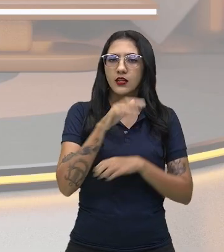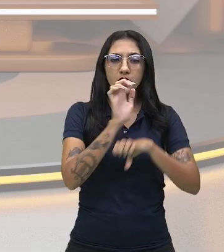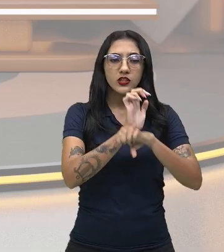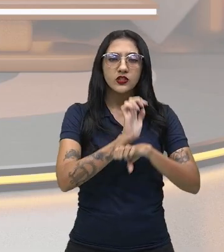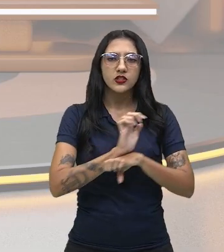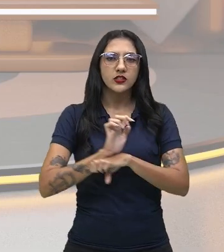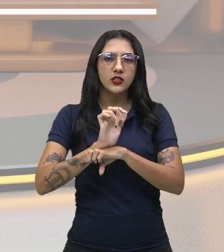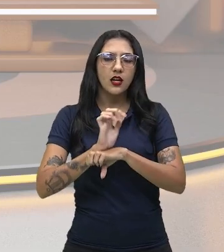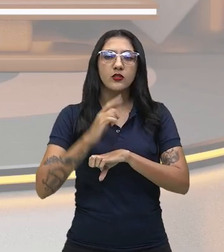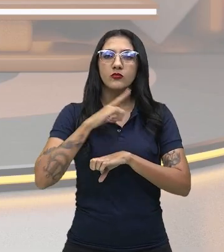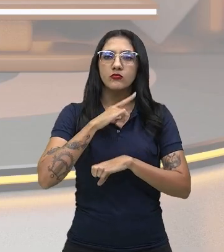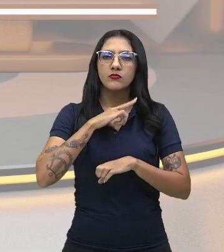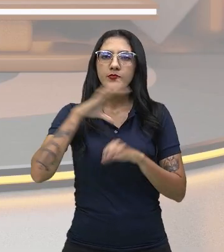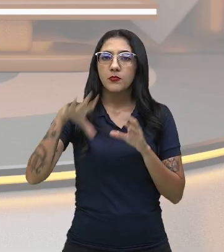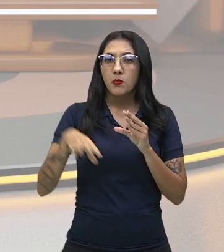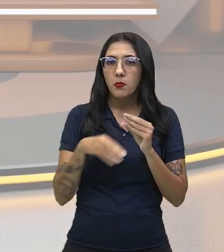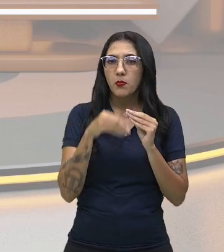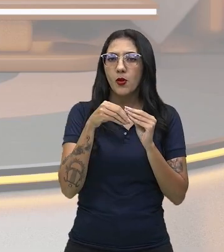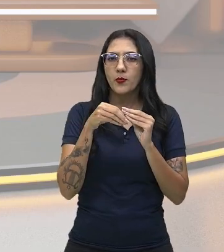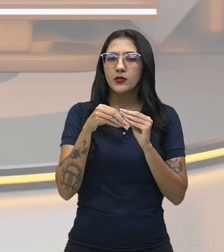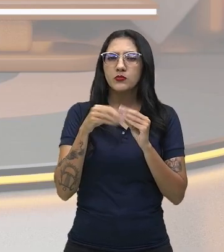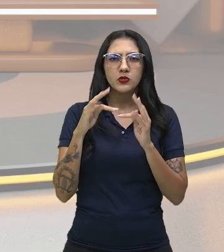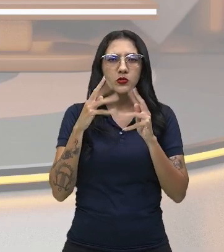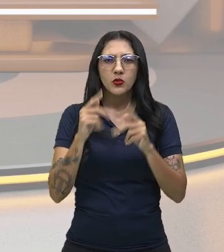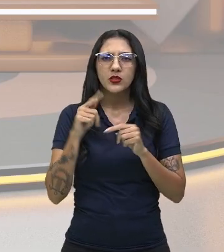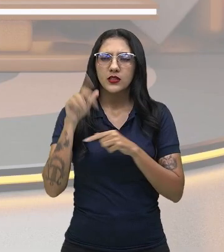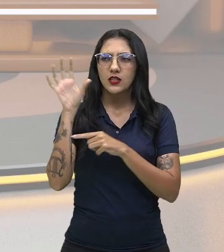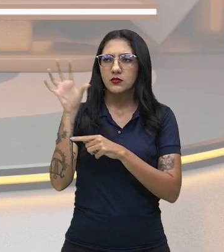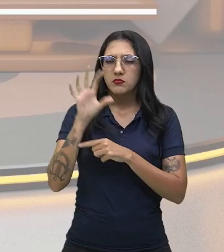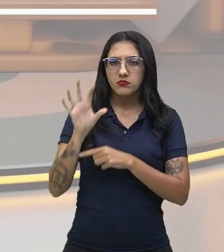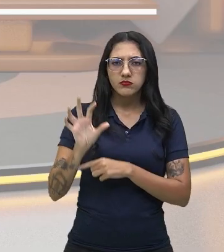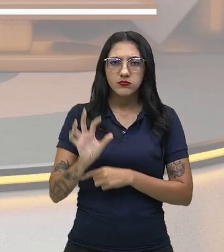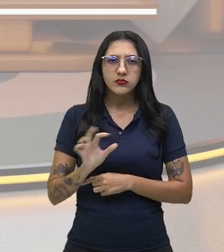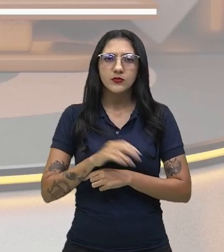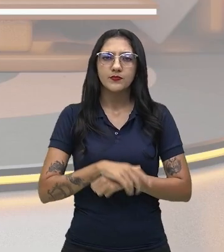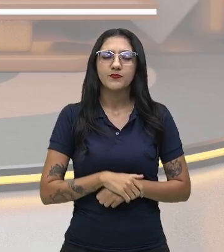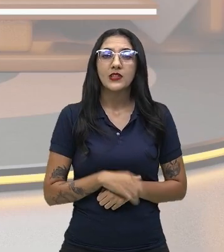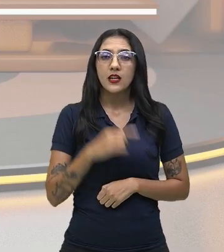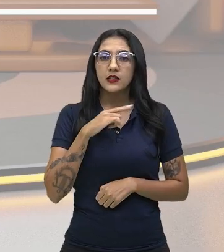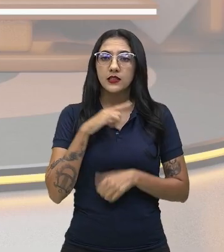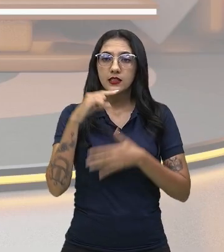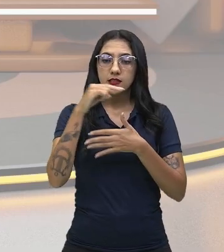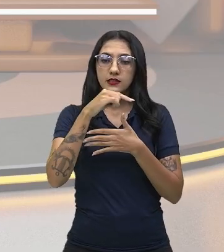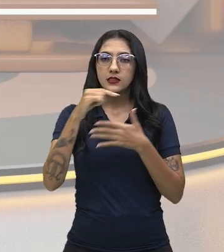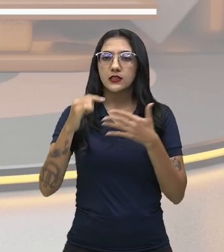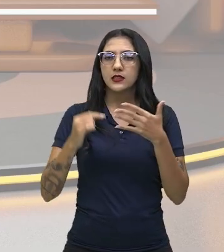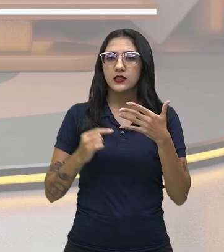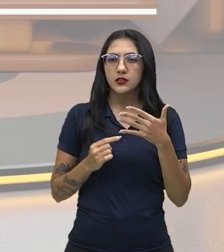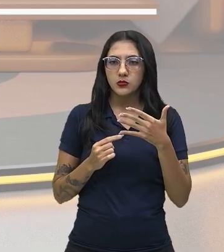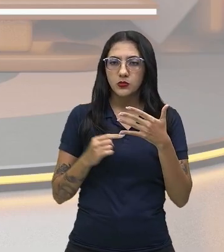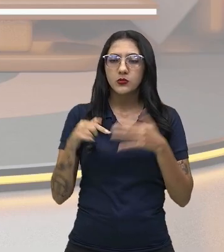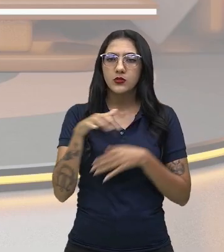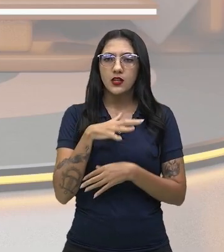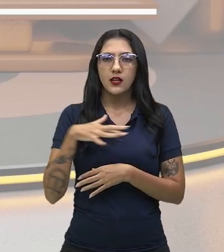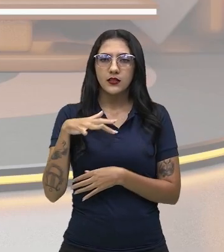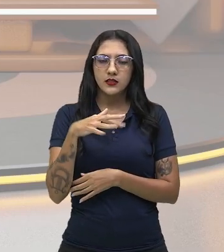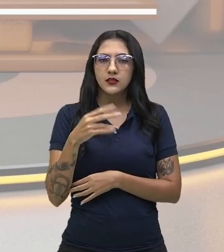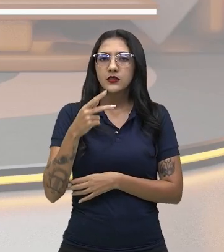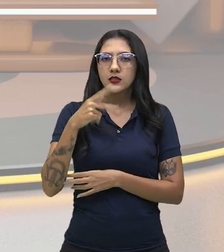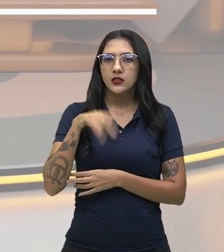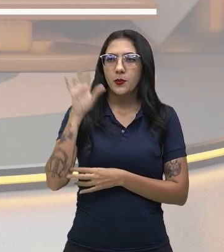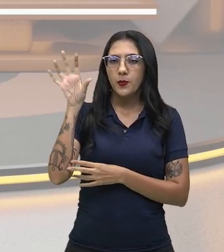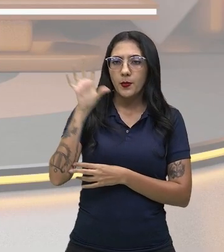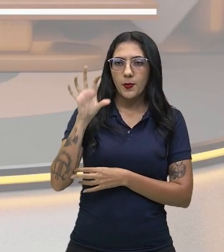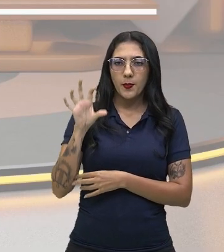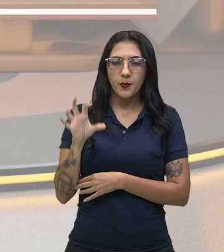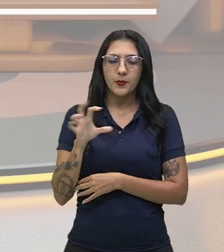vão compor cada uma dessas regiões, né. Nós temos 5 regiões administrativas de acordo